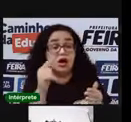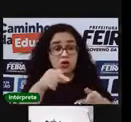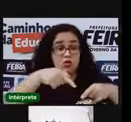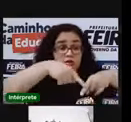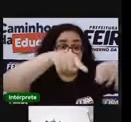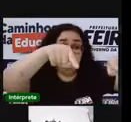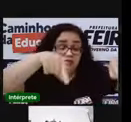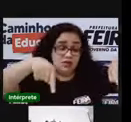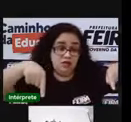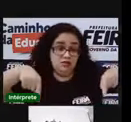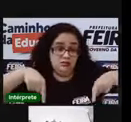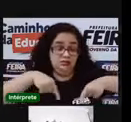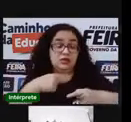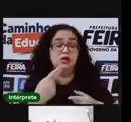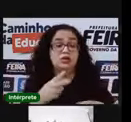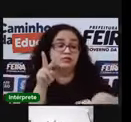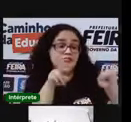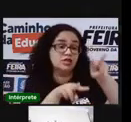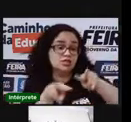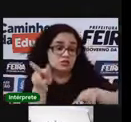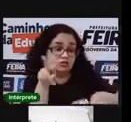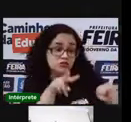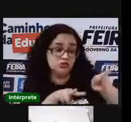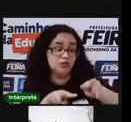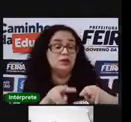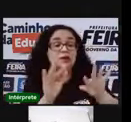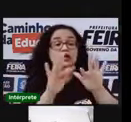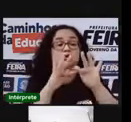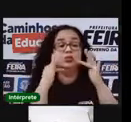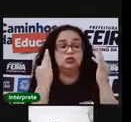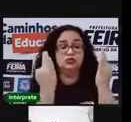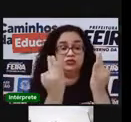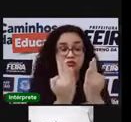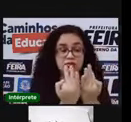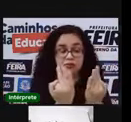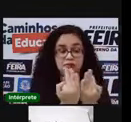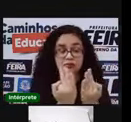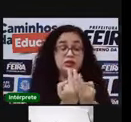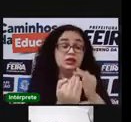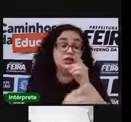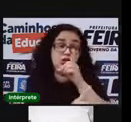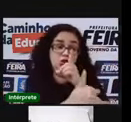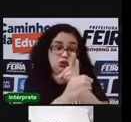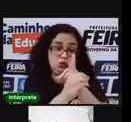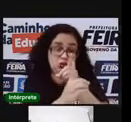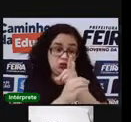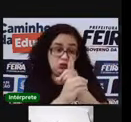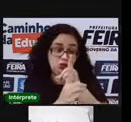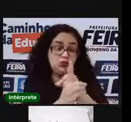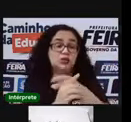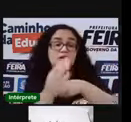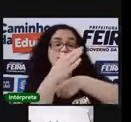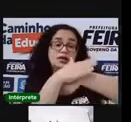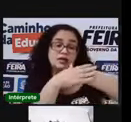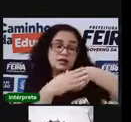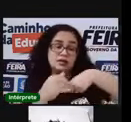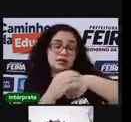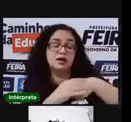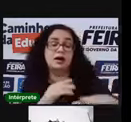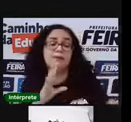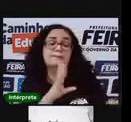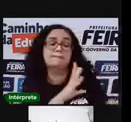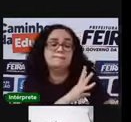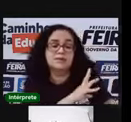mesma distância aí no virtual, é uma família, não é? É esse encontro, não é? Fraterno, de que eu